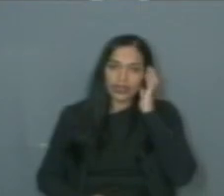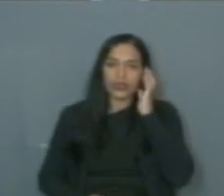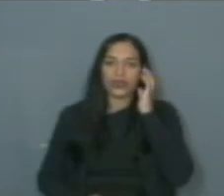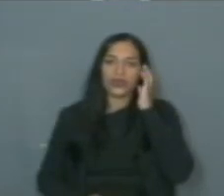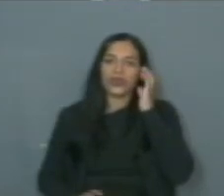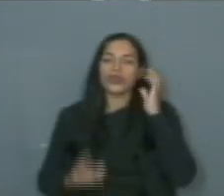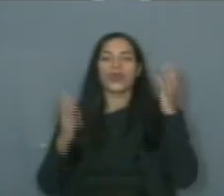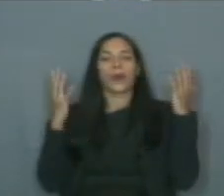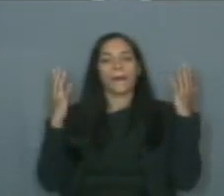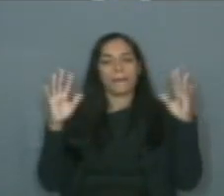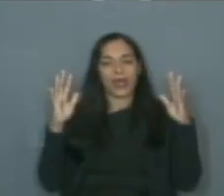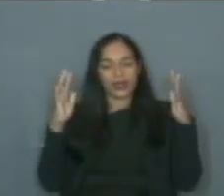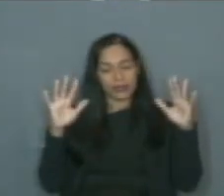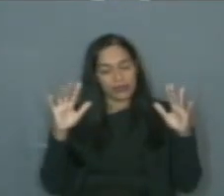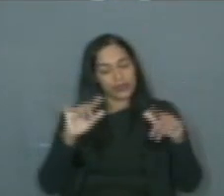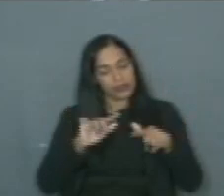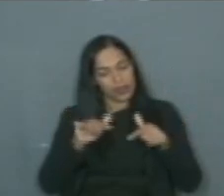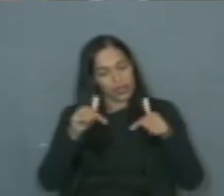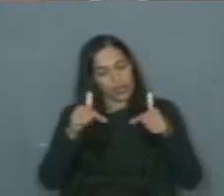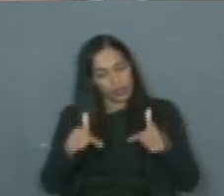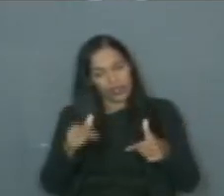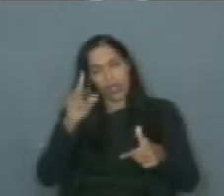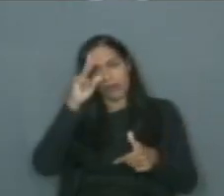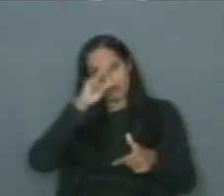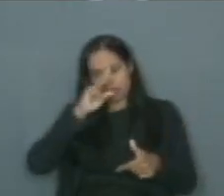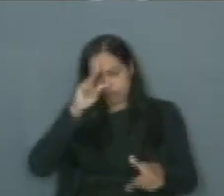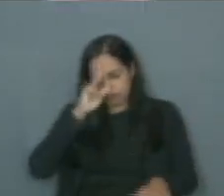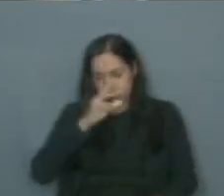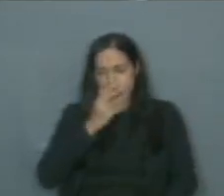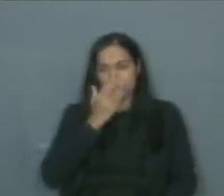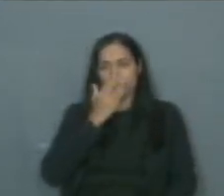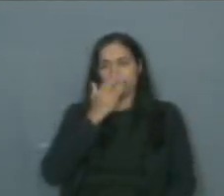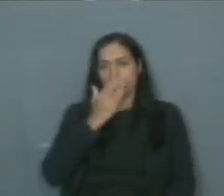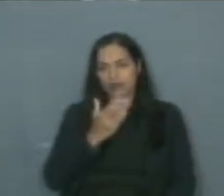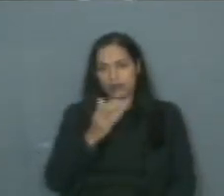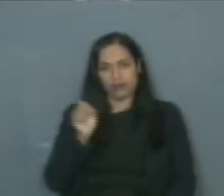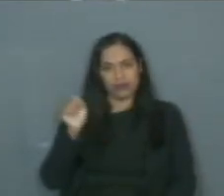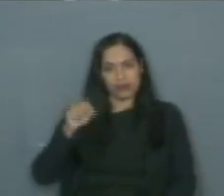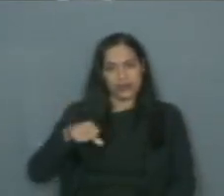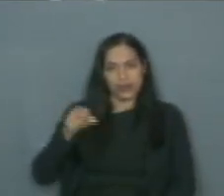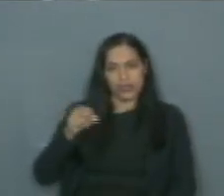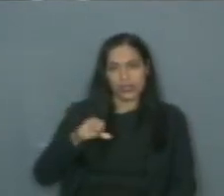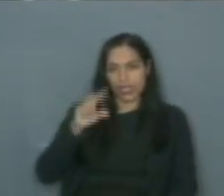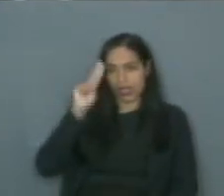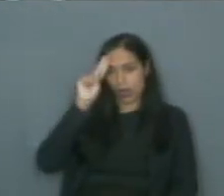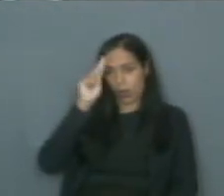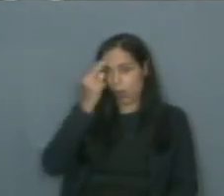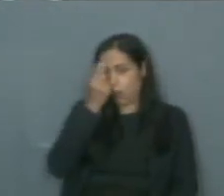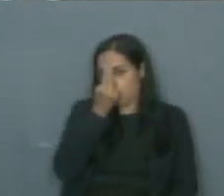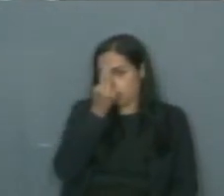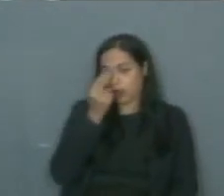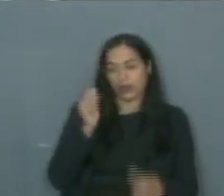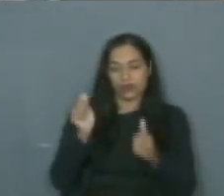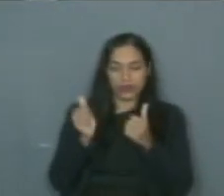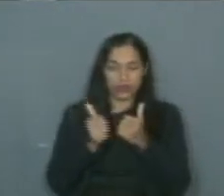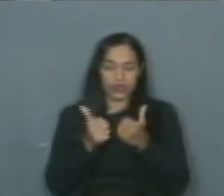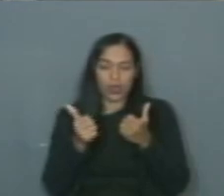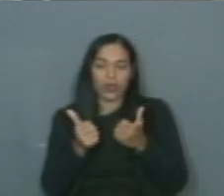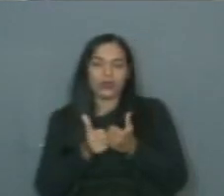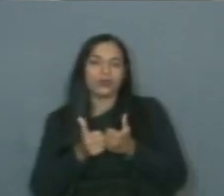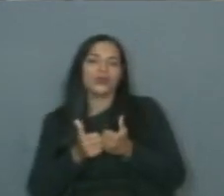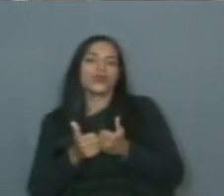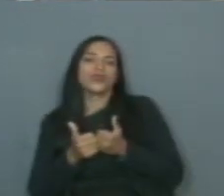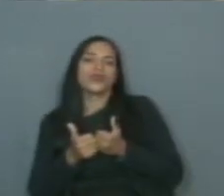pela luta. Eu lembro bem dos combeiros, que eram o Uber dos ônibus.